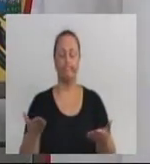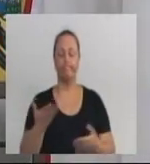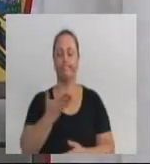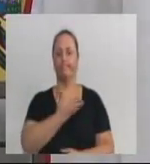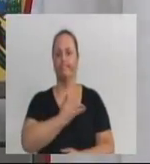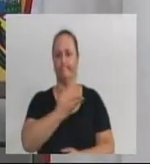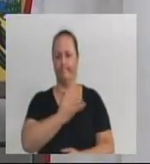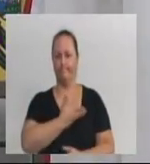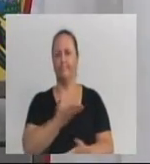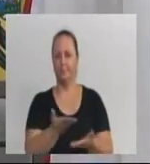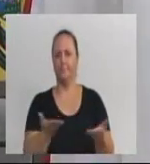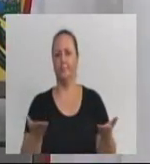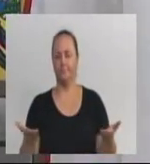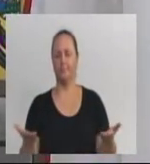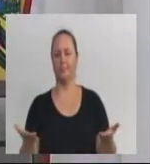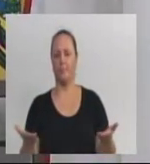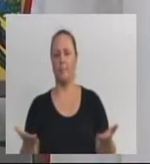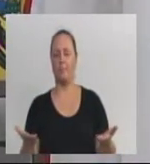Colegas,